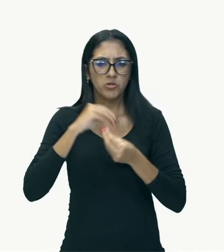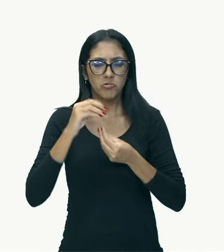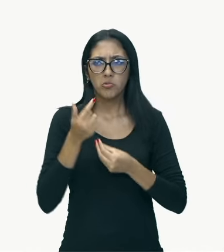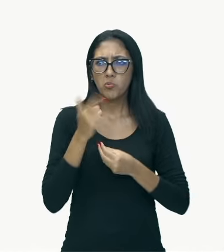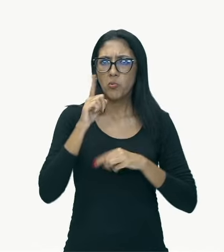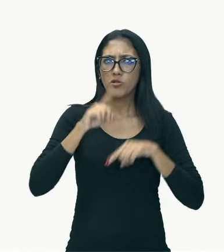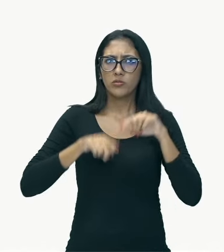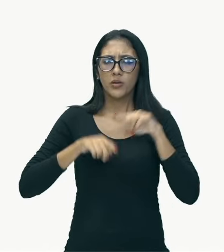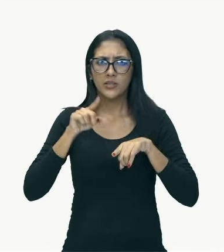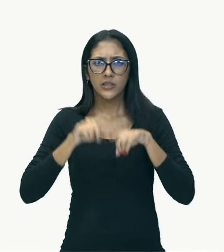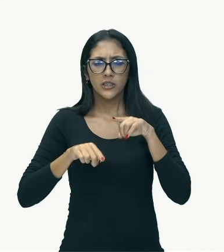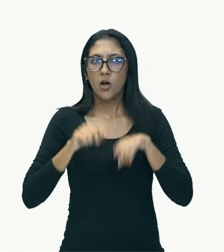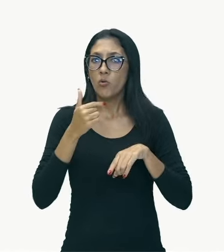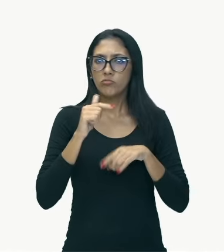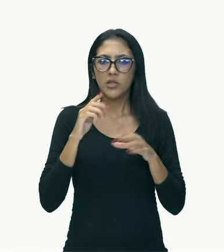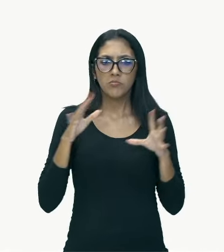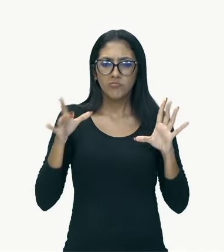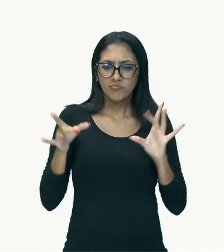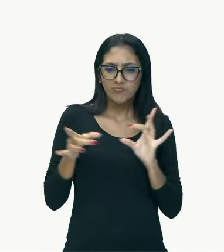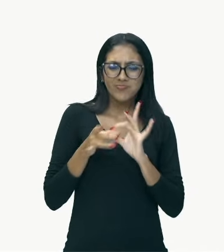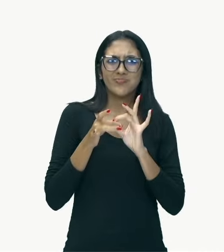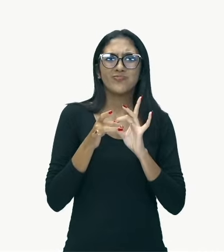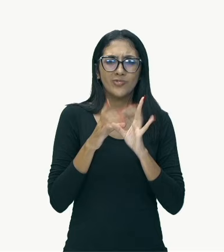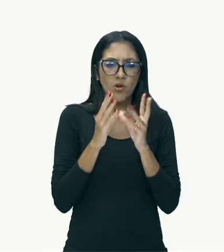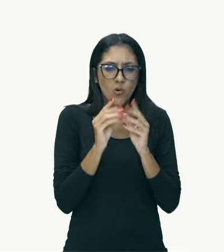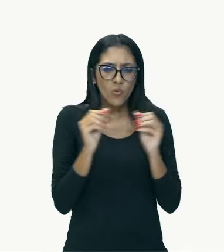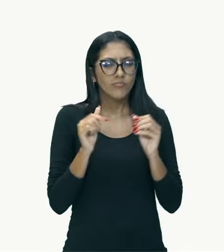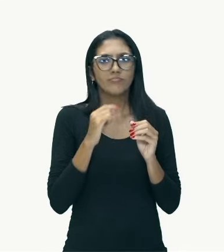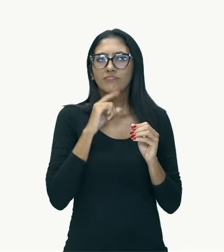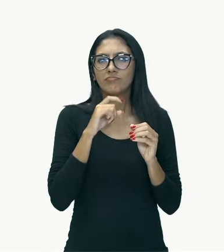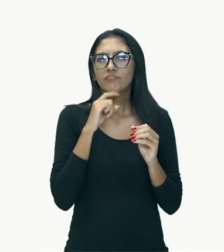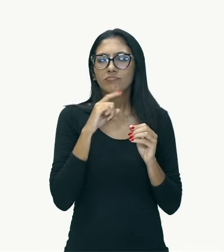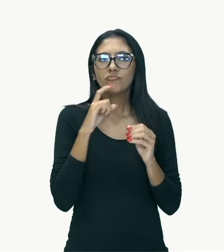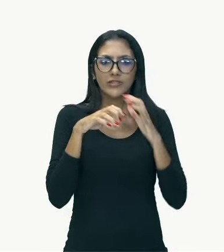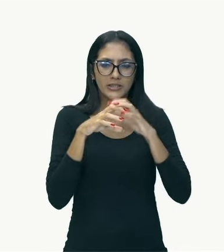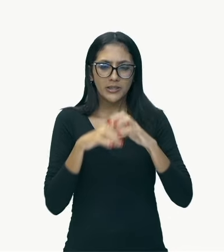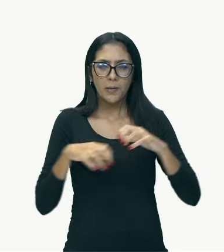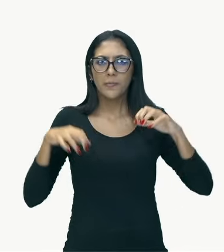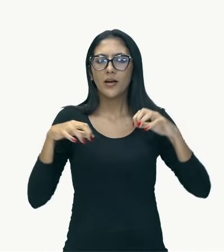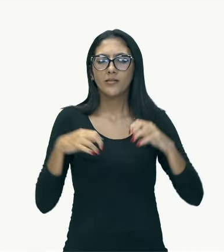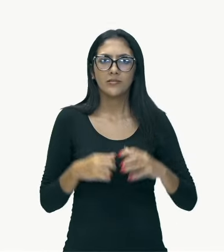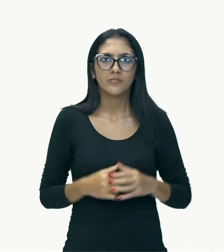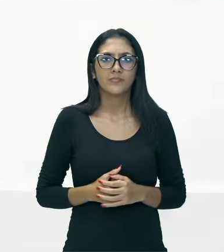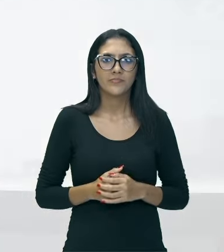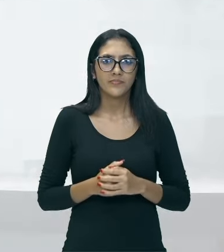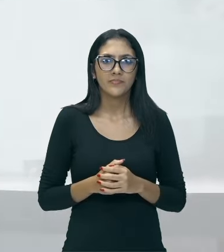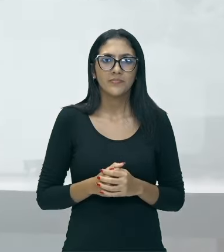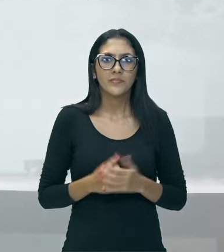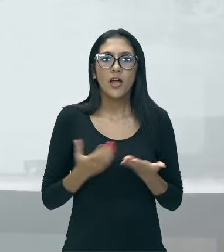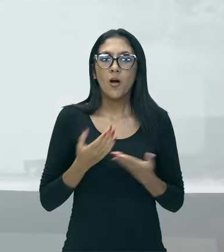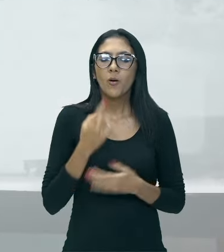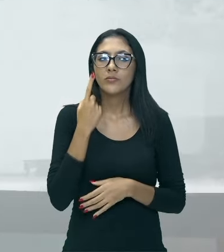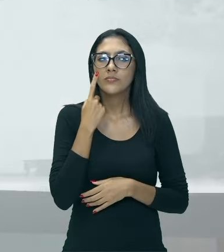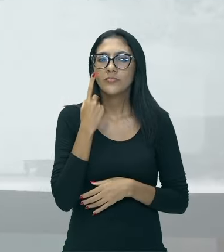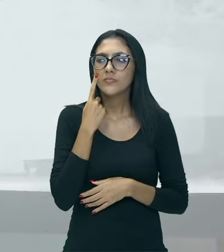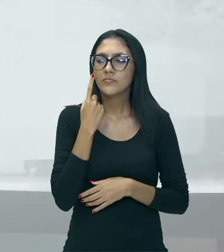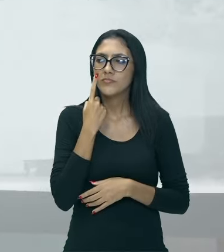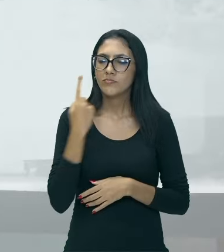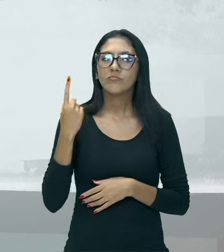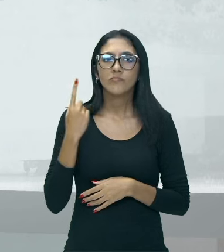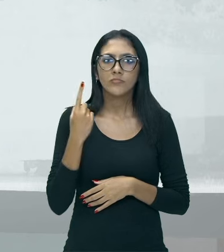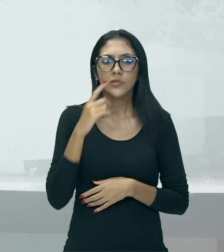fundo do recipiente. E aí a gente vai assistir agora uma animação que vai nos